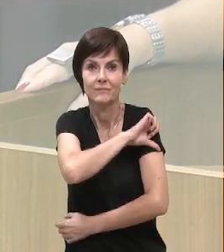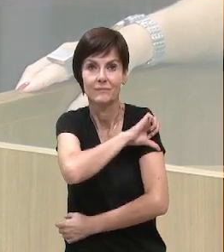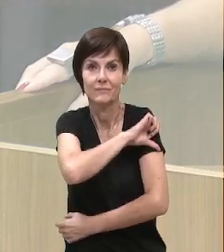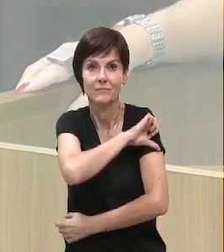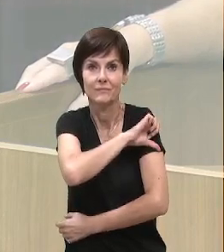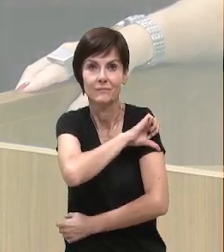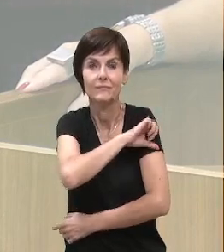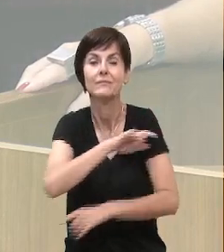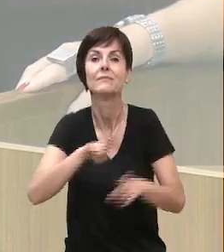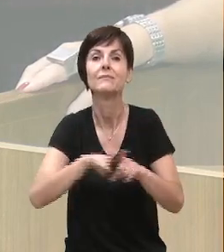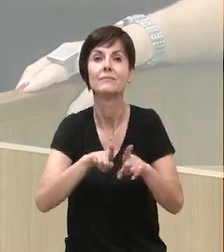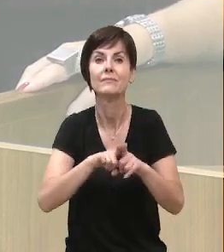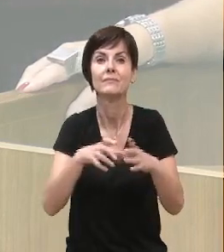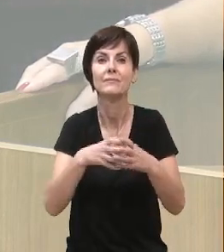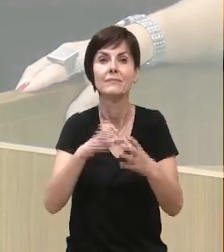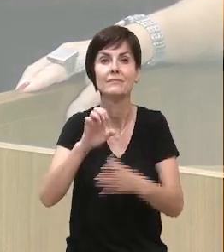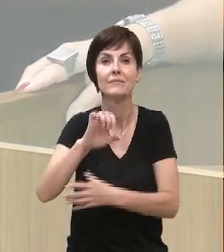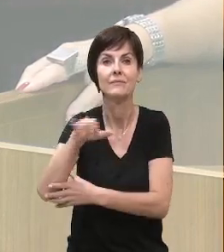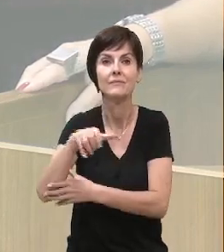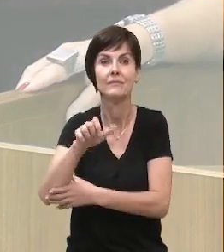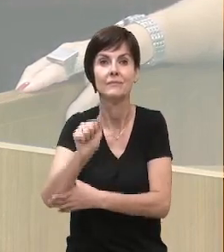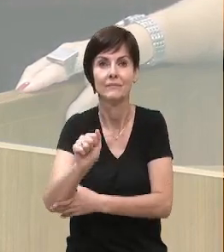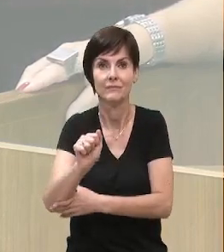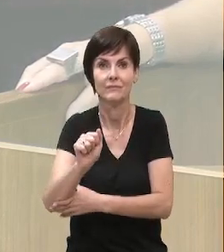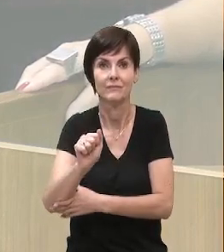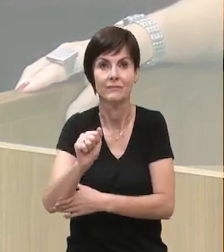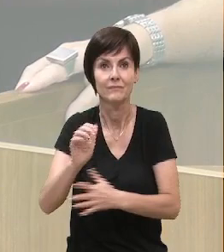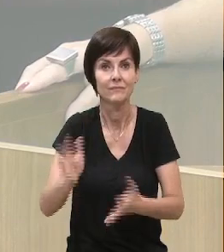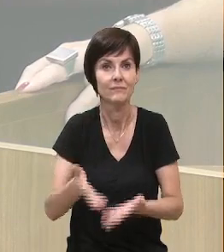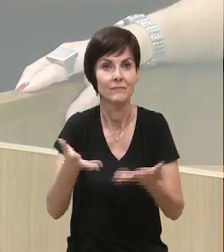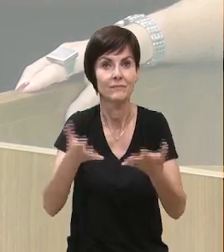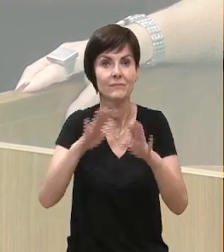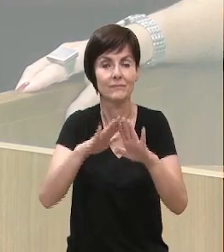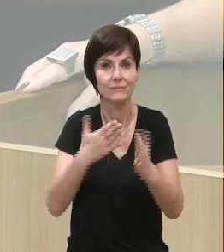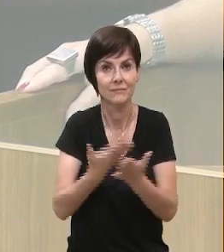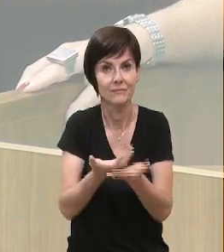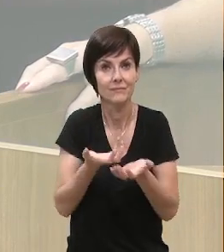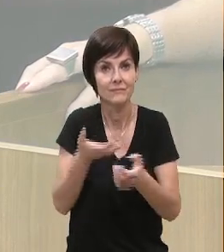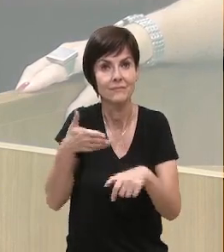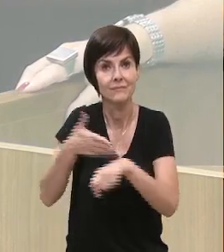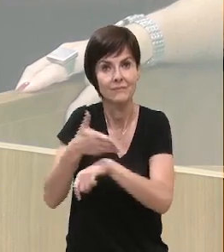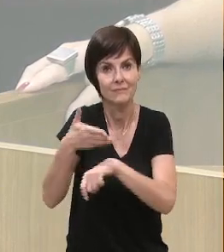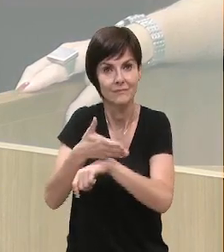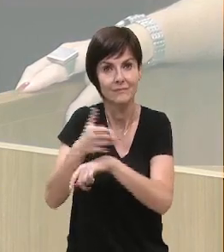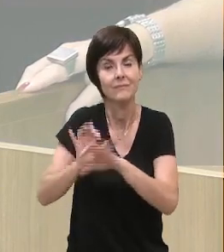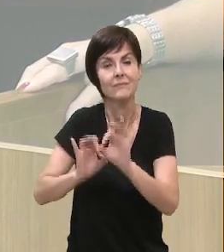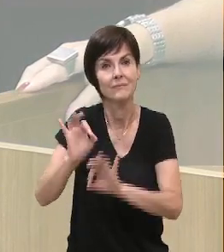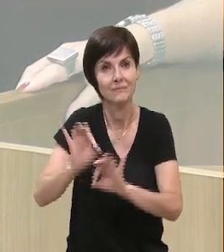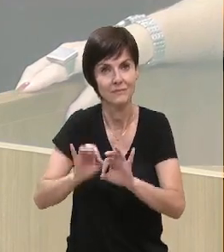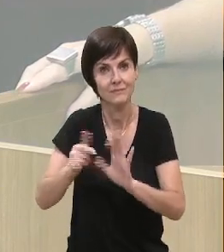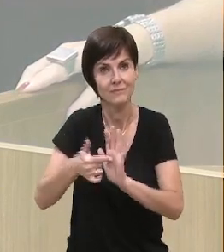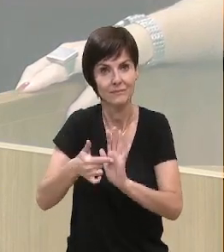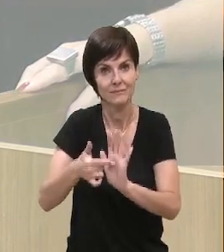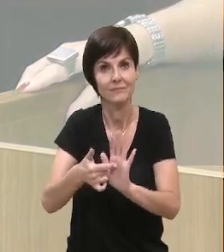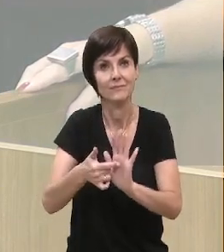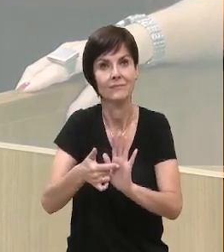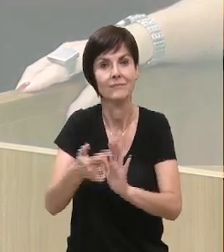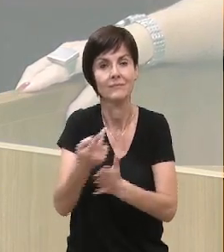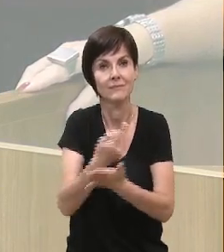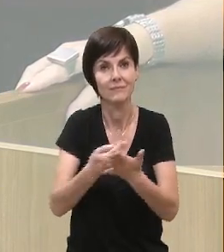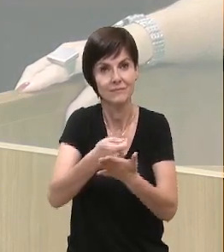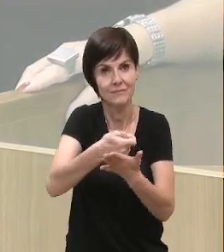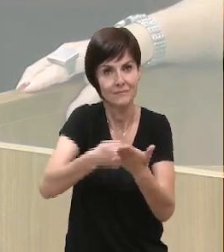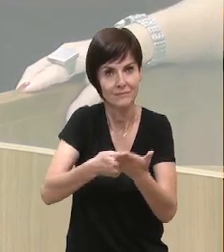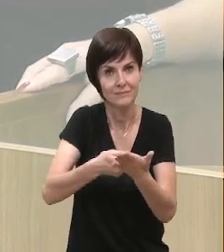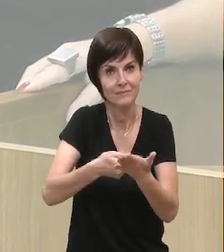da EJA. Nós vamos estimular as escolas que quiserem a participar deste